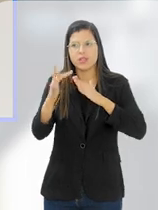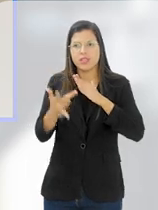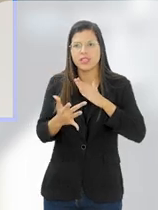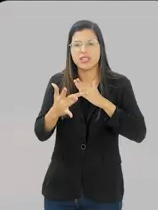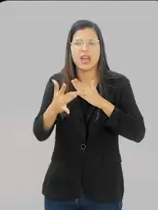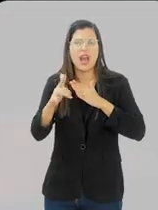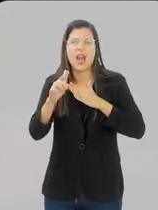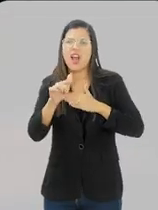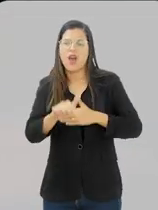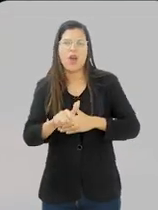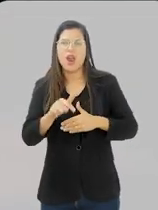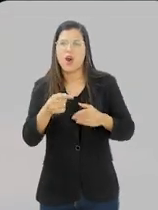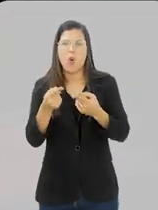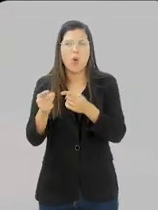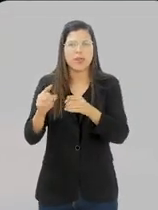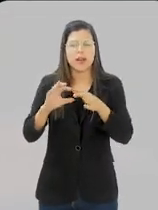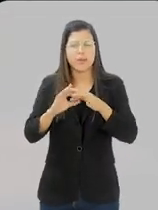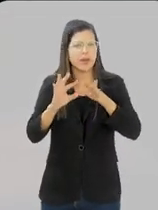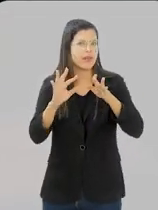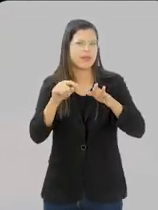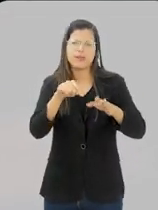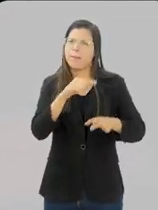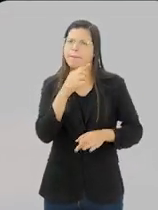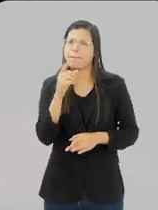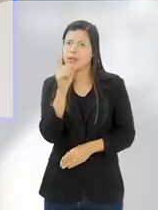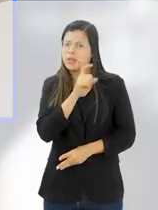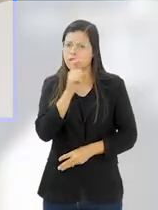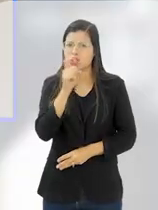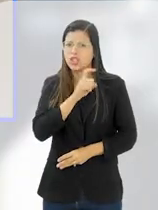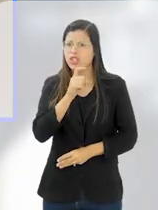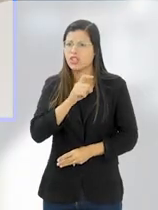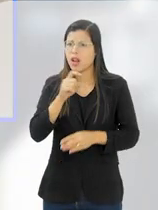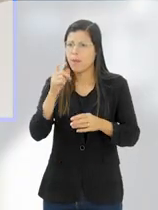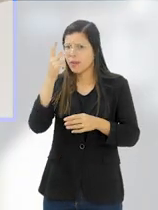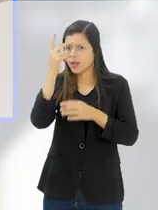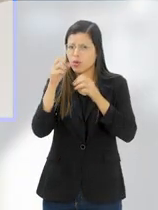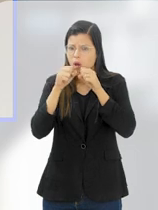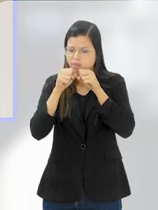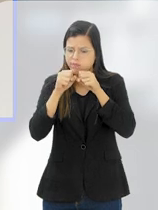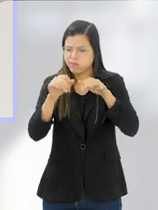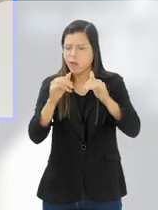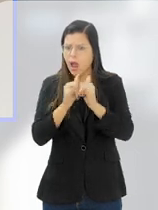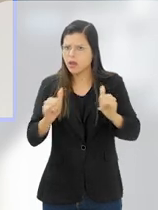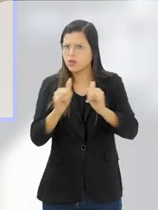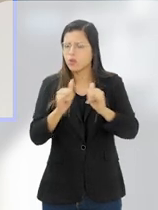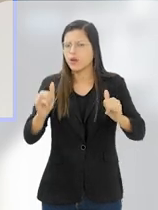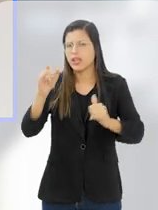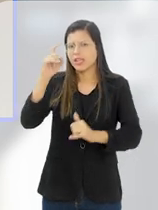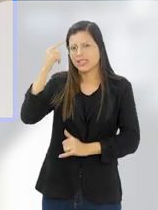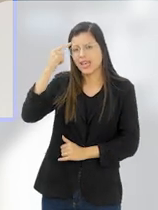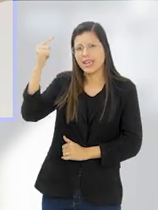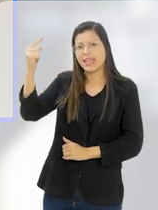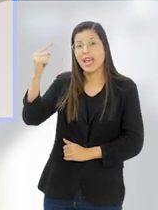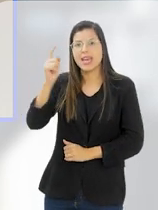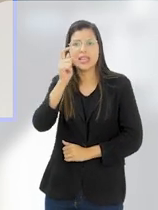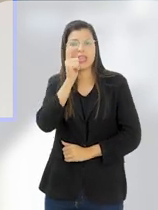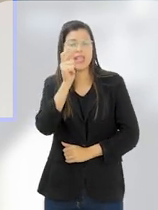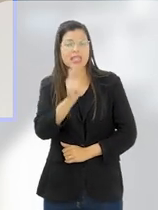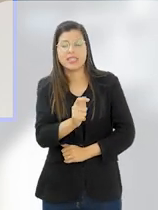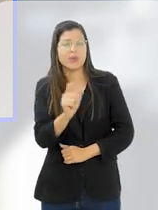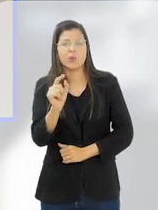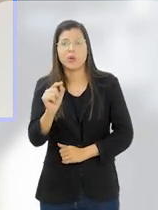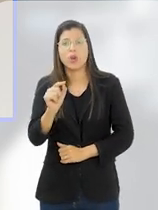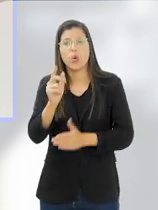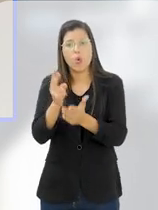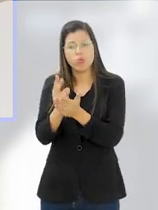expressão. Isso é um absurdo. Isso, quem está difundindo esse tipo de ideia é quem está interessado em continuar usando